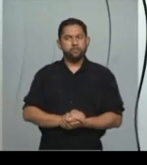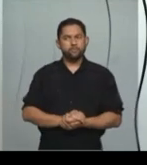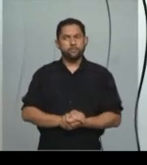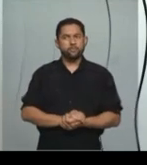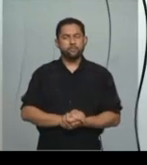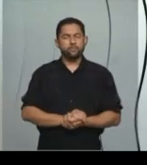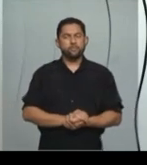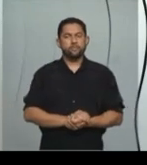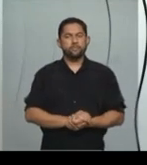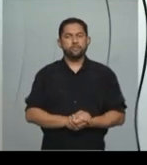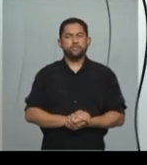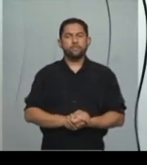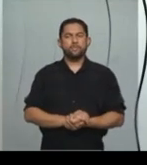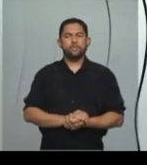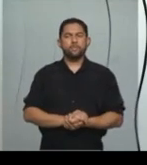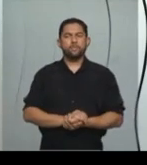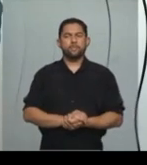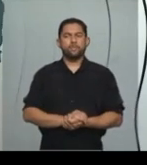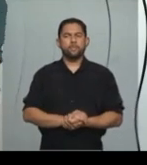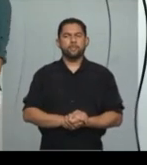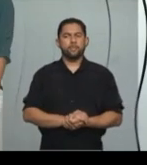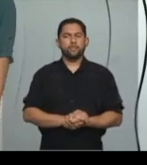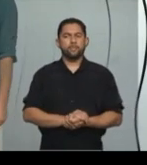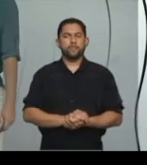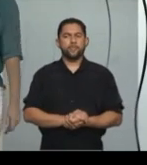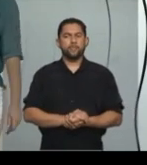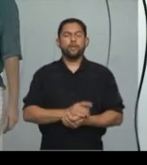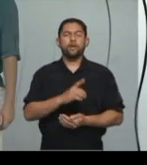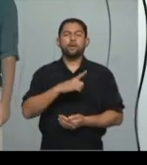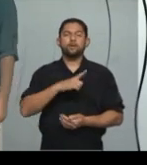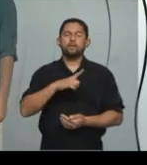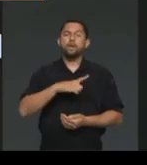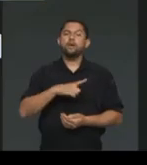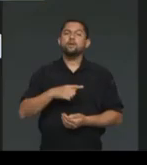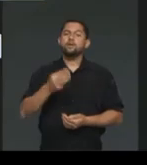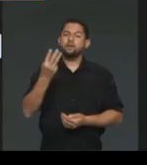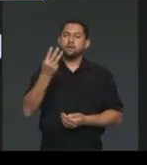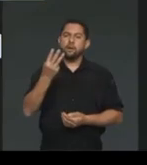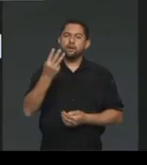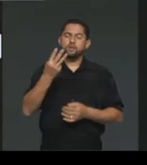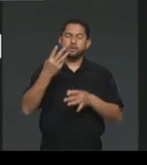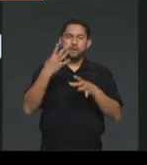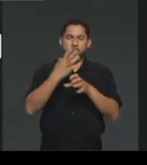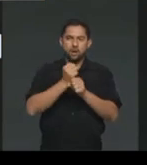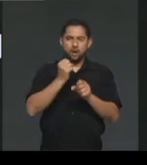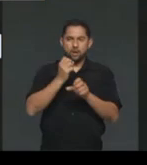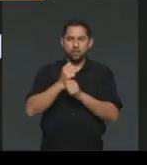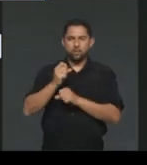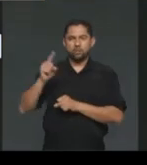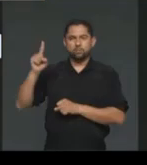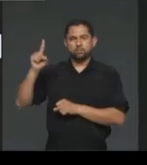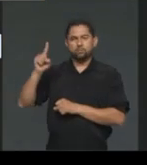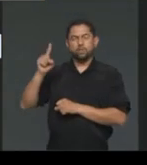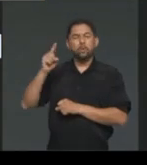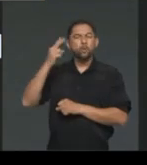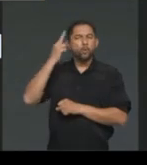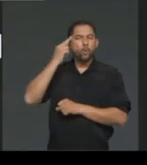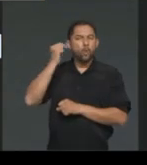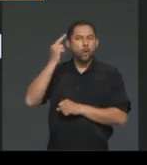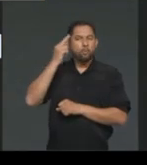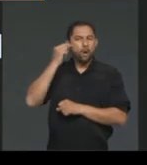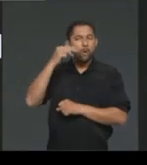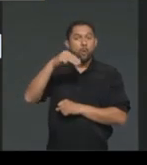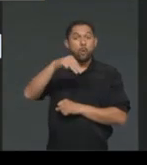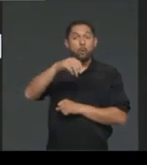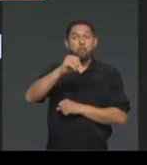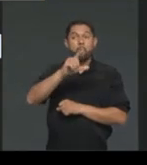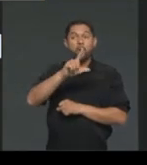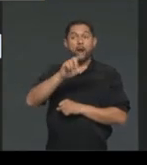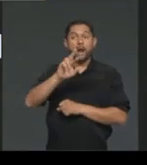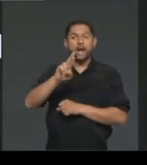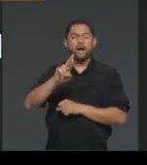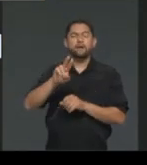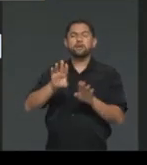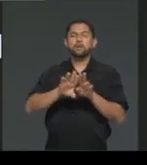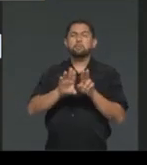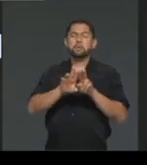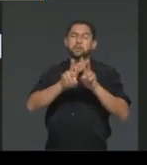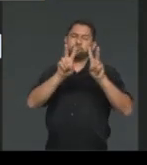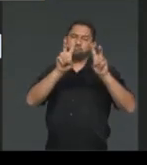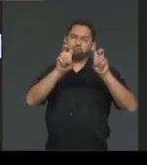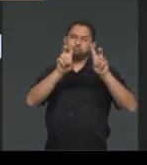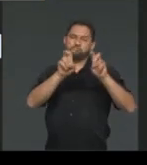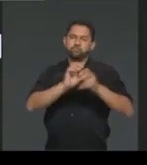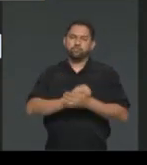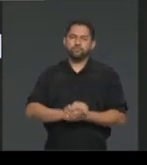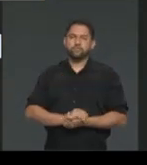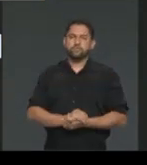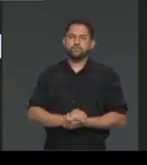Então, nós temos aqui 3 tipos de cálculo de concentração: a comum, a molar e a título. E